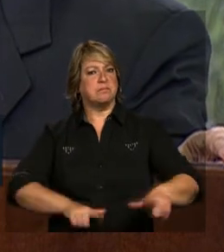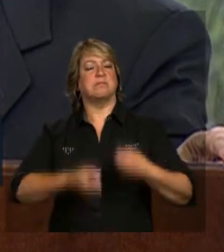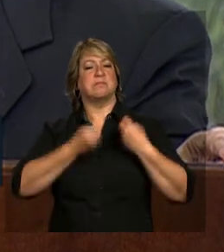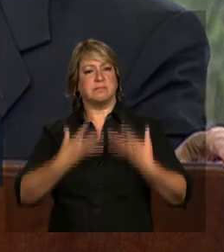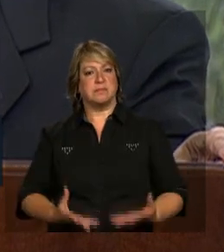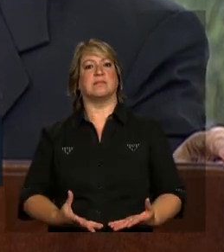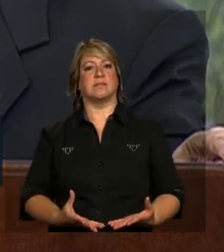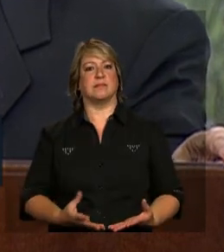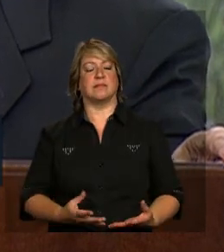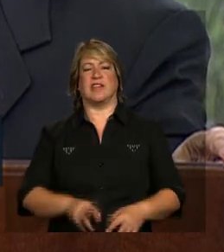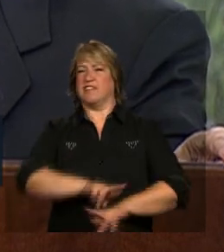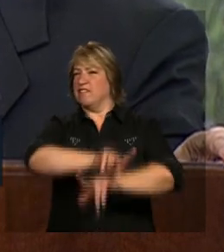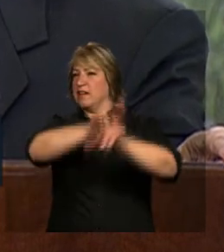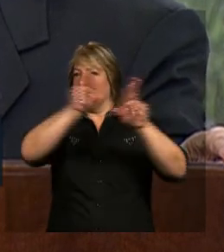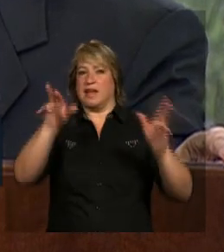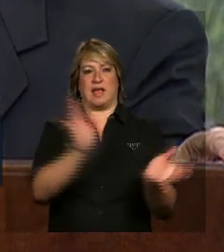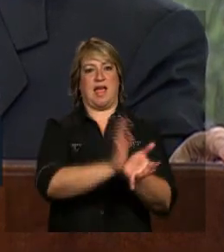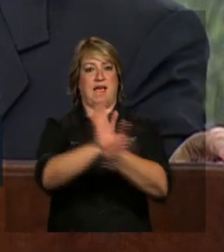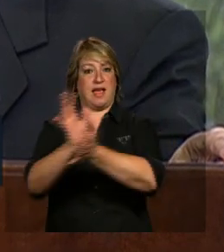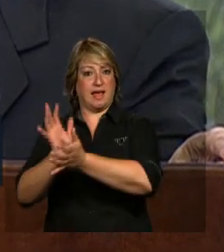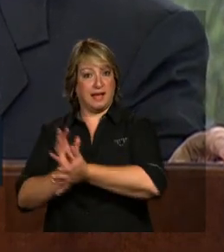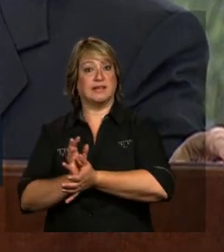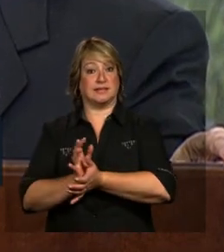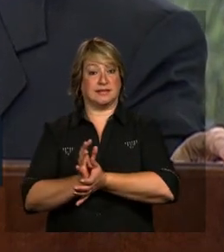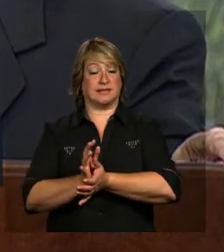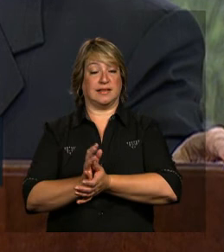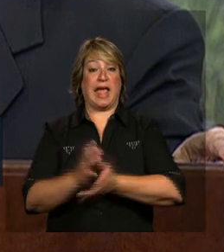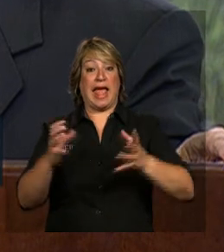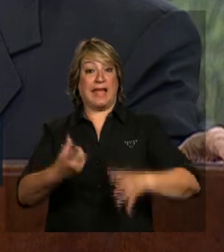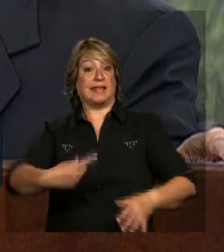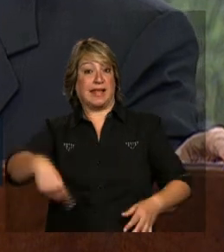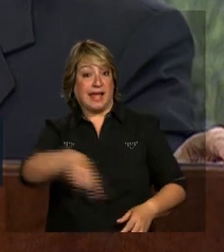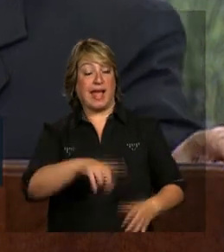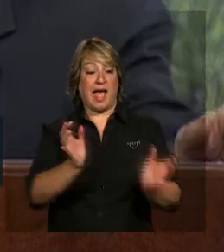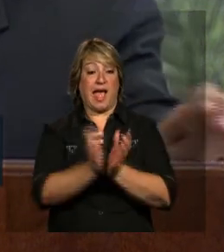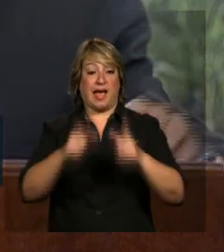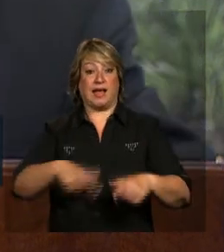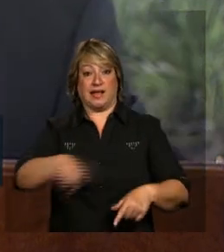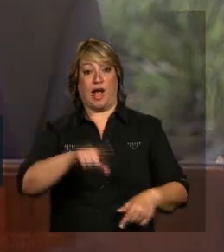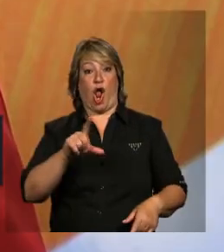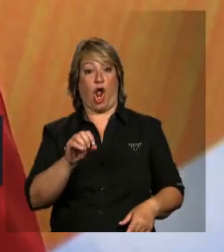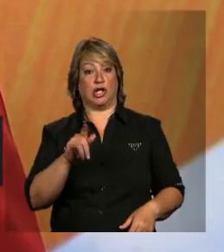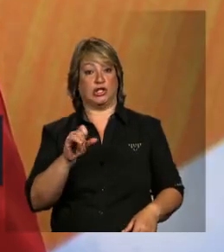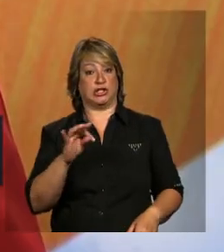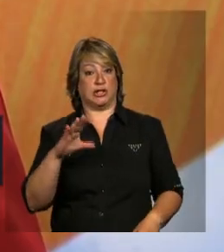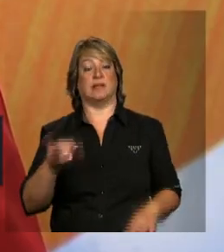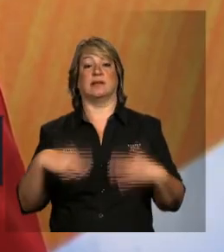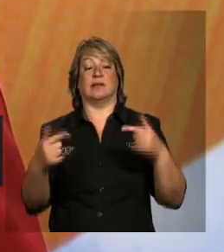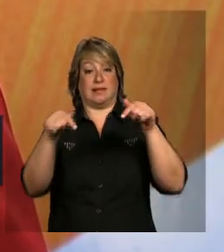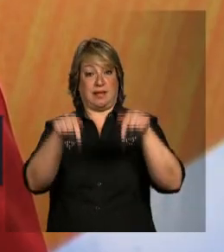diversas áreas de sua atuação e entre elas na área de logística hoje